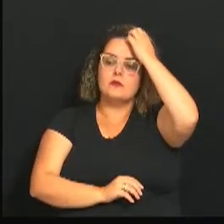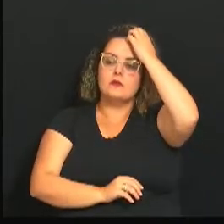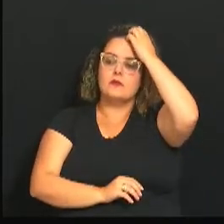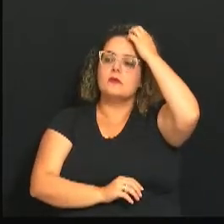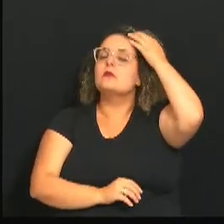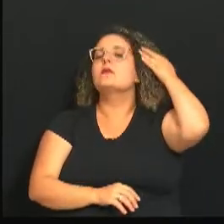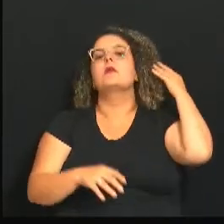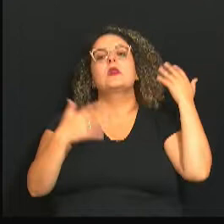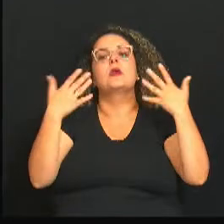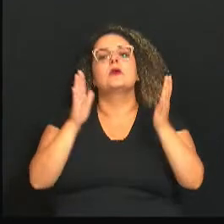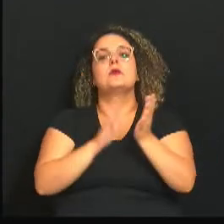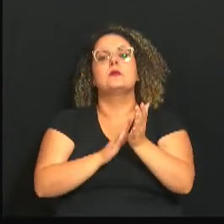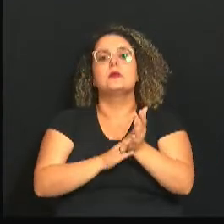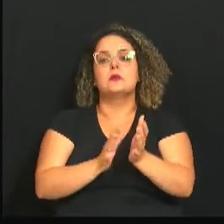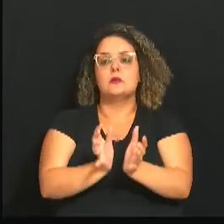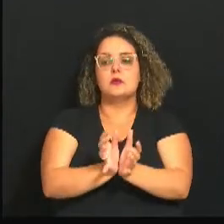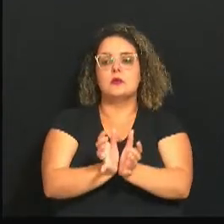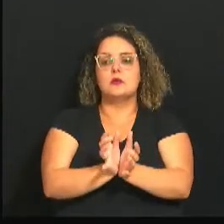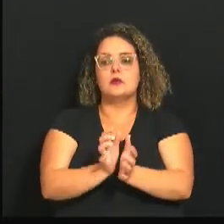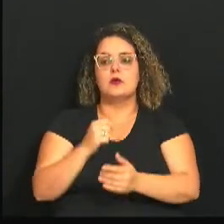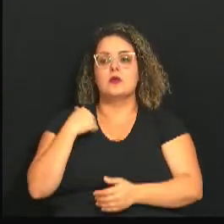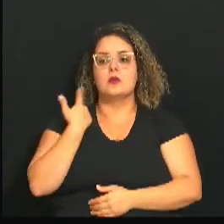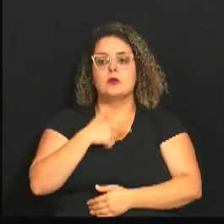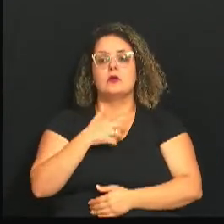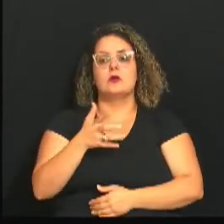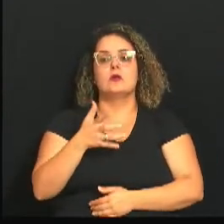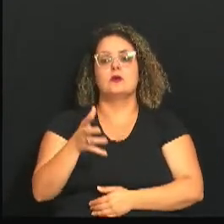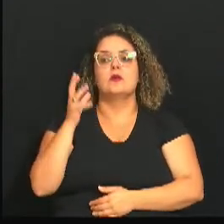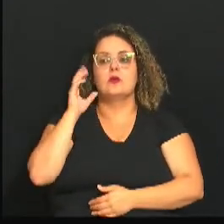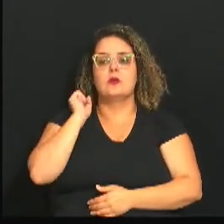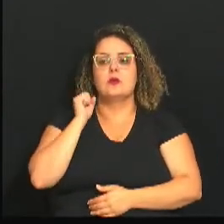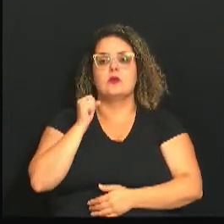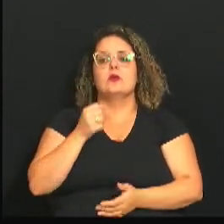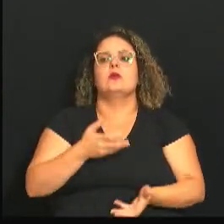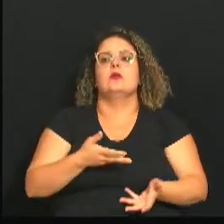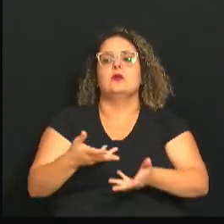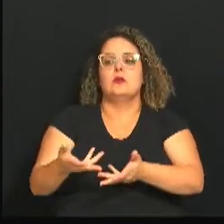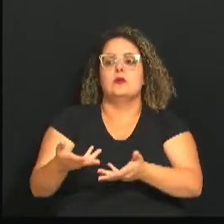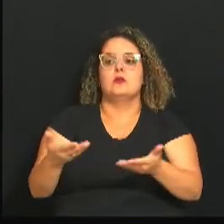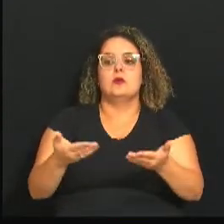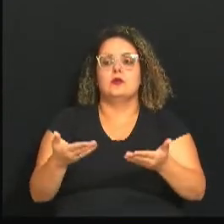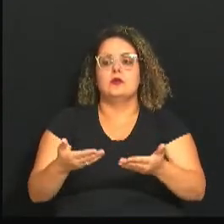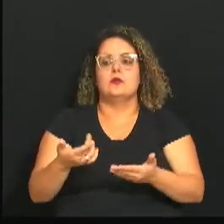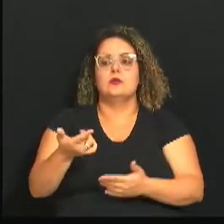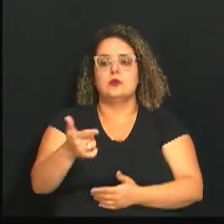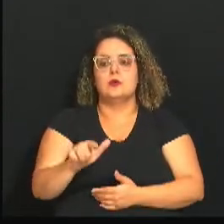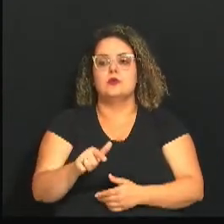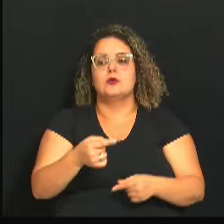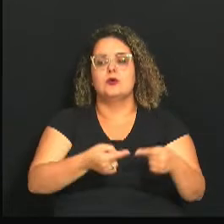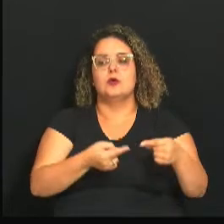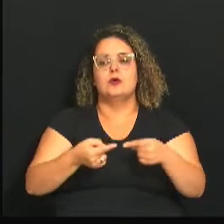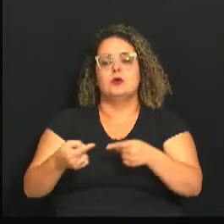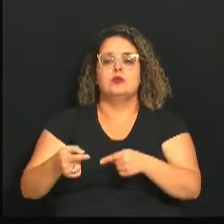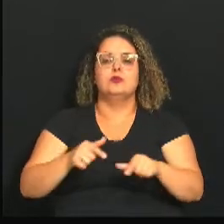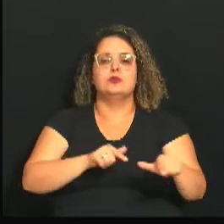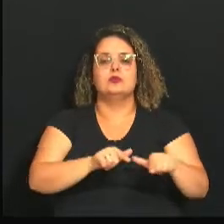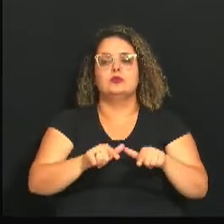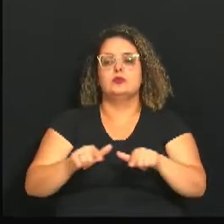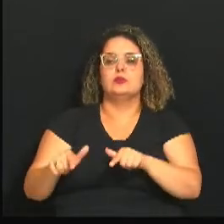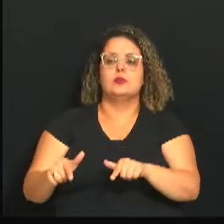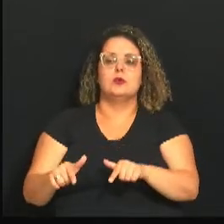comissão e nós queremos muito ouvir os nossos convidados de hoje para dar sequência ao trabalho de escuta e também